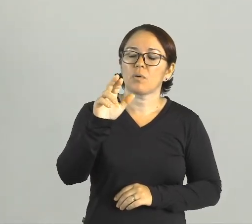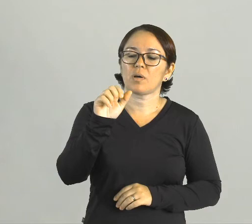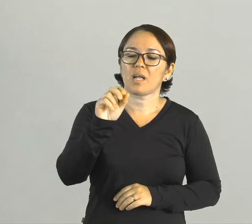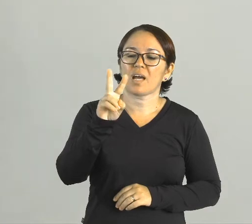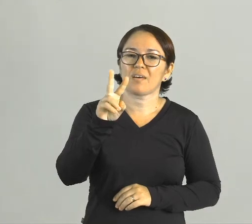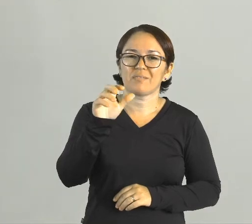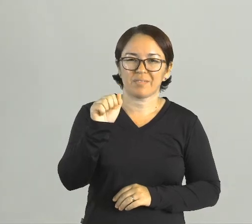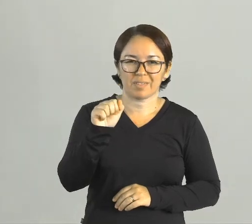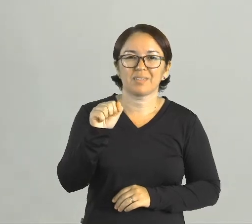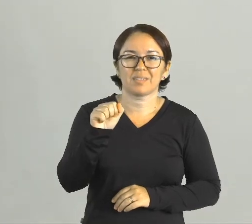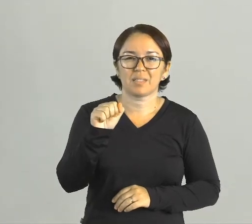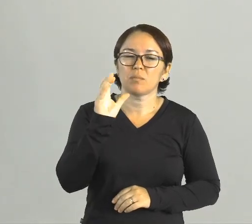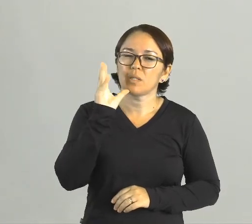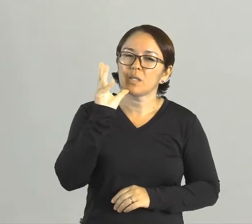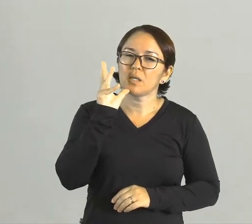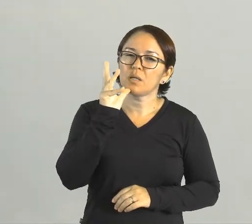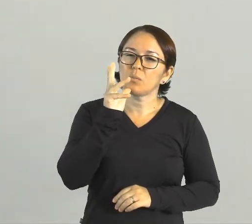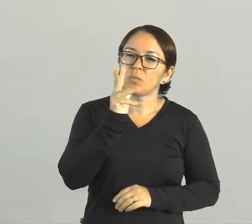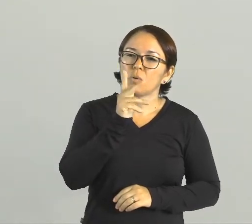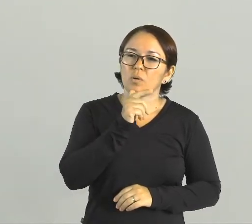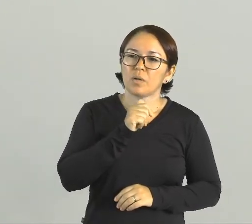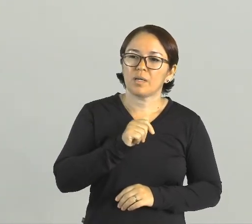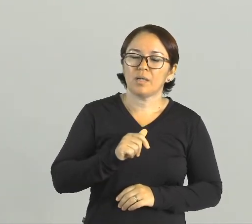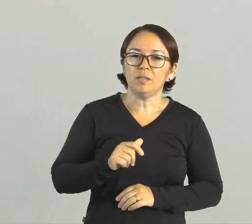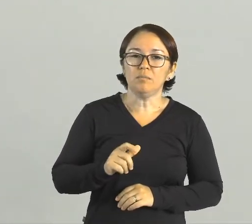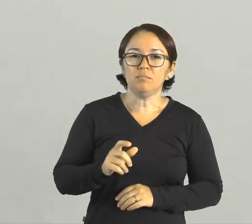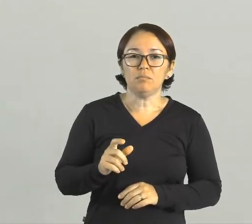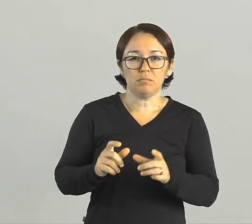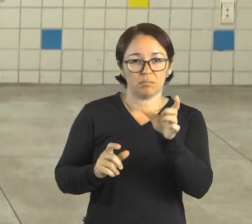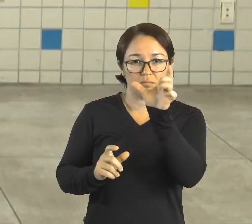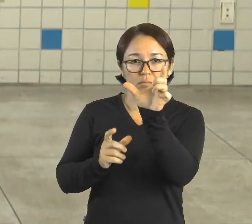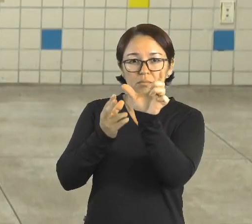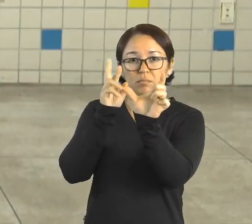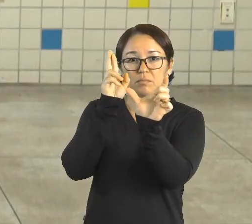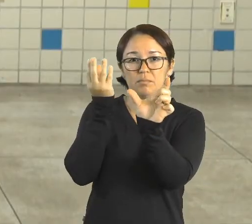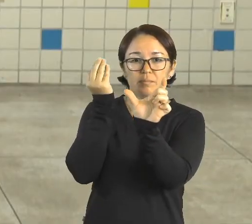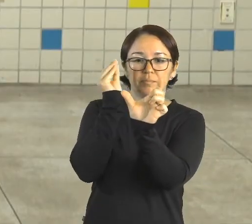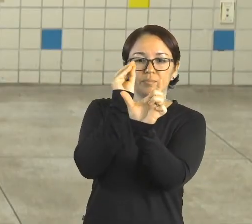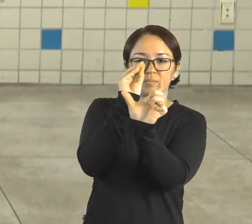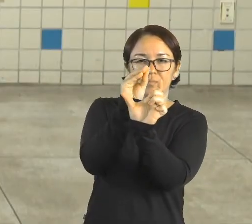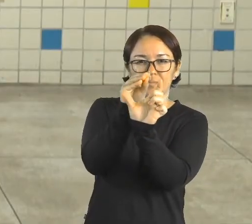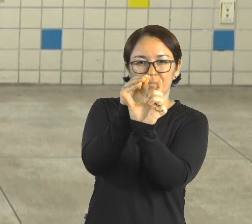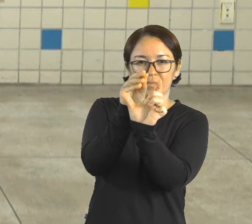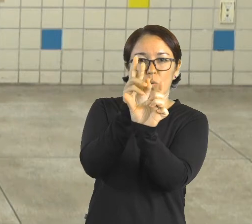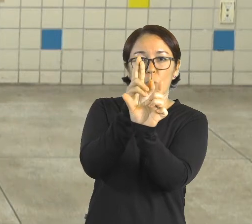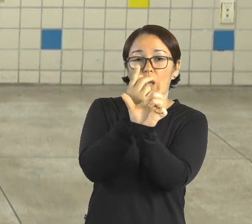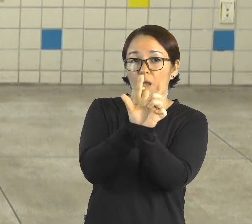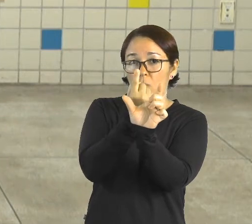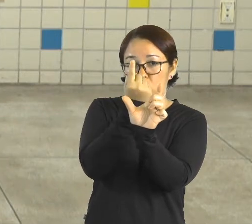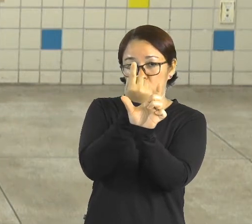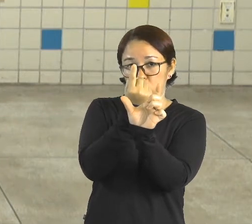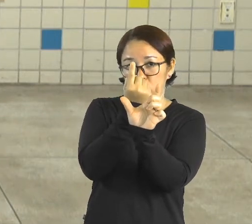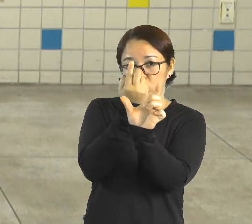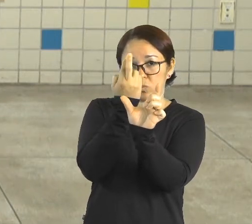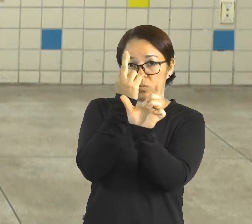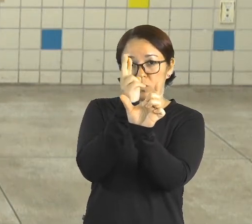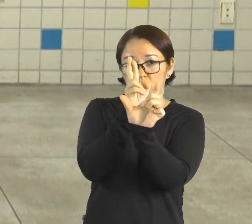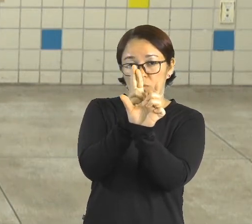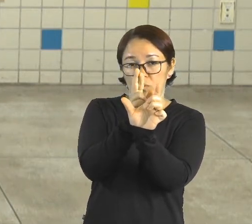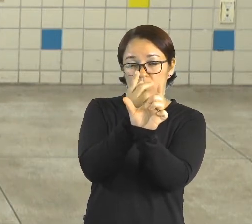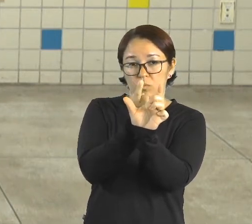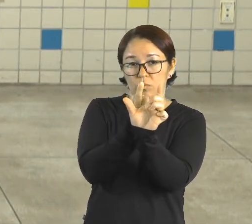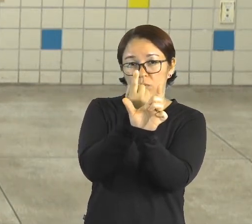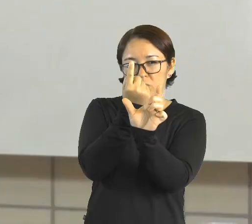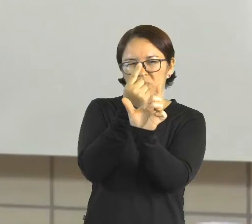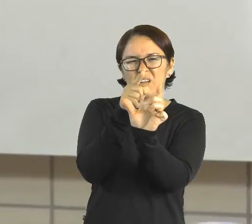de 2 vogais. Ele está sozinho. Ele é forte ou fraco? Lembraram